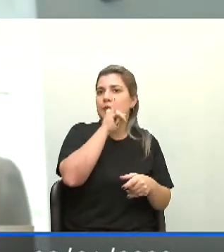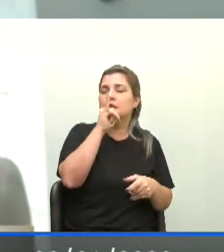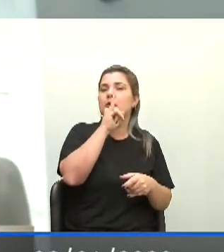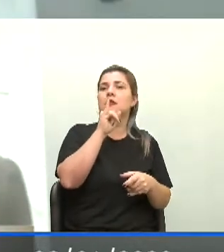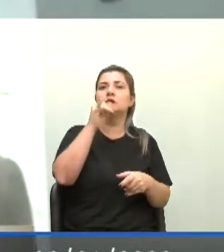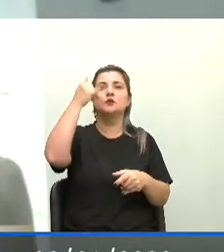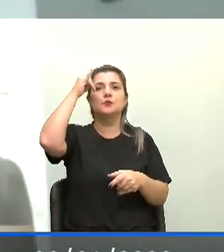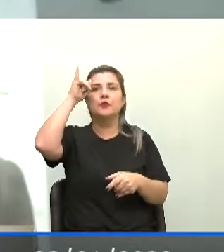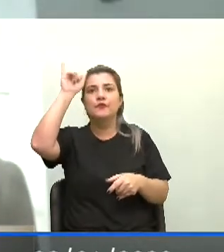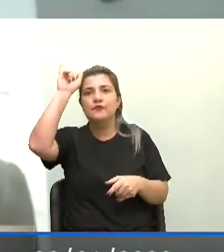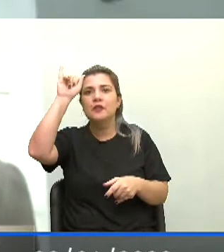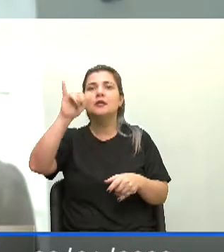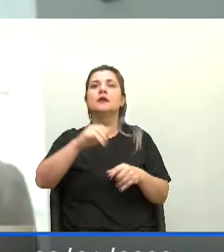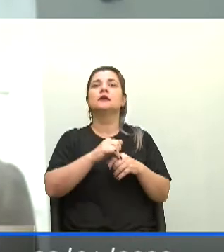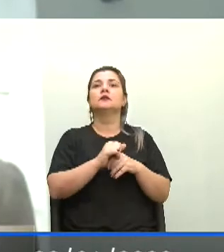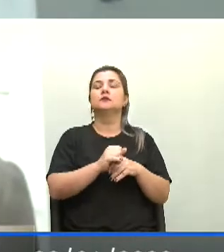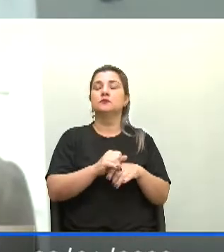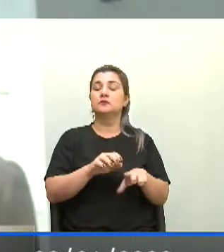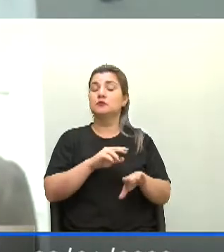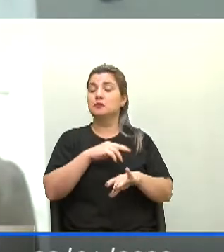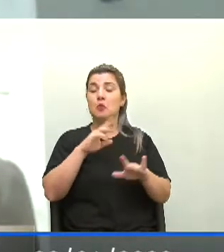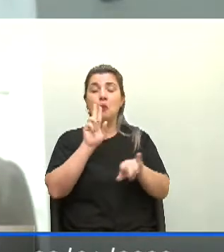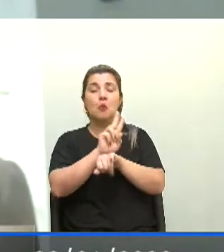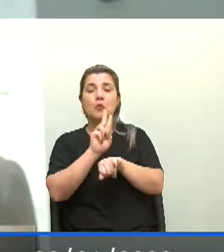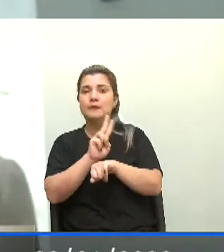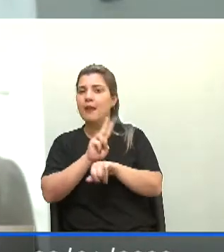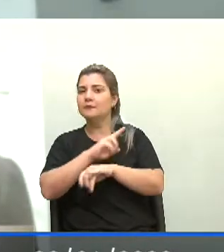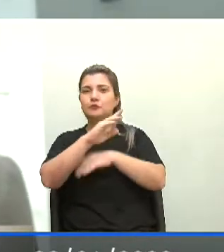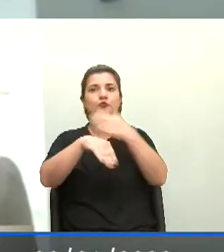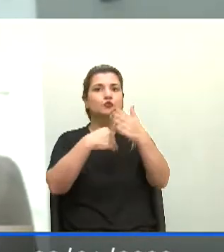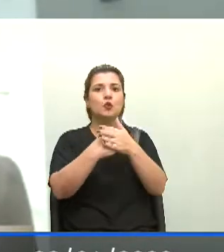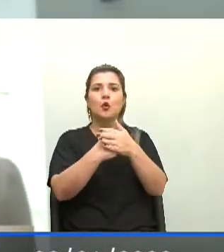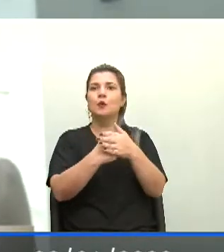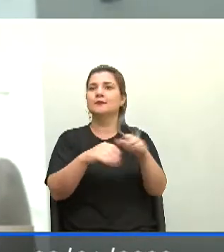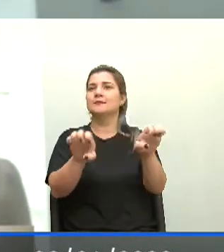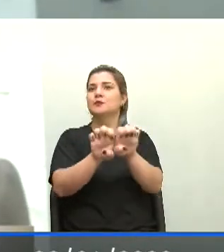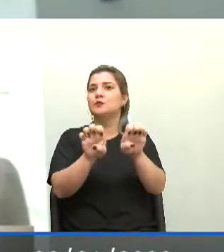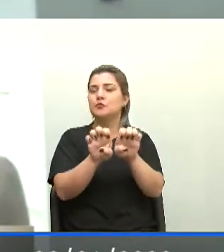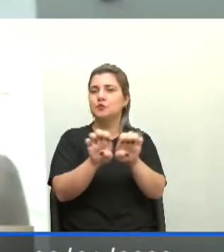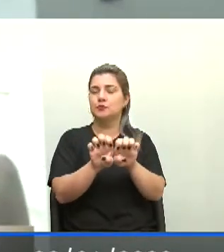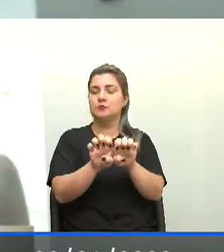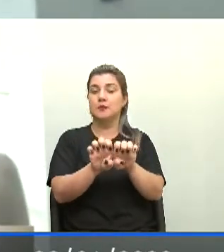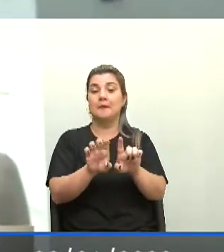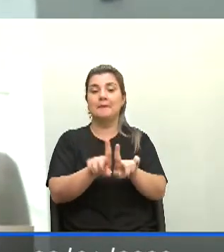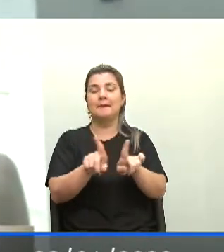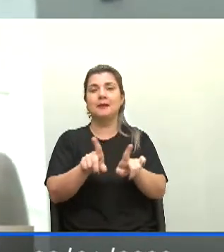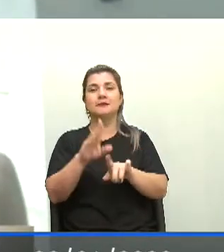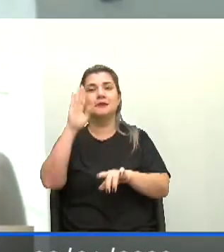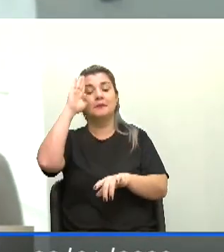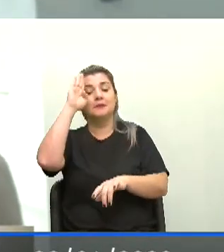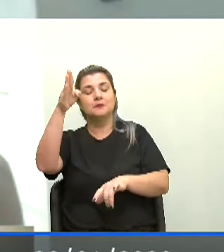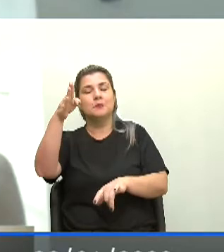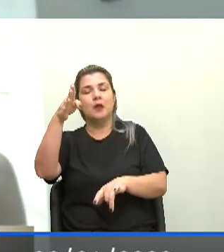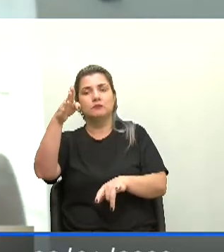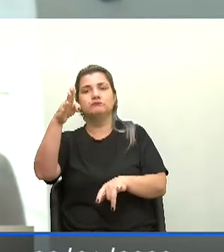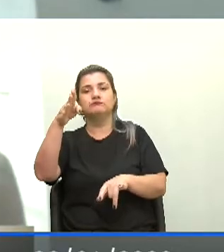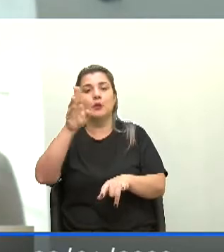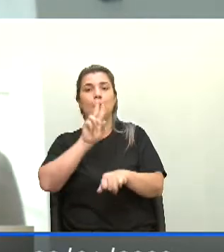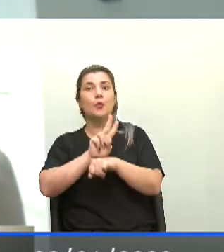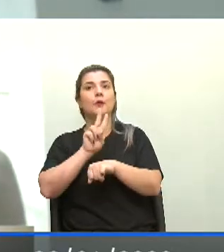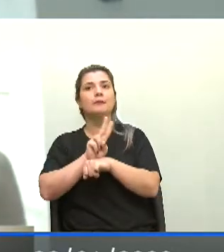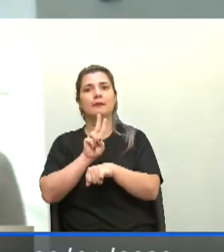com toda a estrutura de retaguarda. Então, a principal, claro, é o cuidado com as